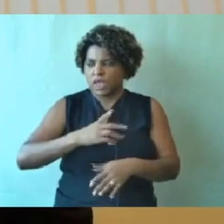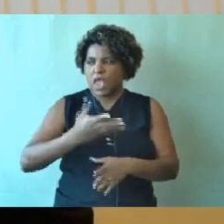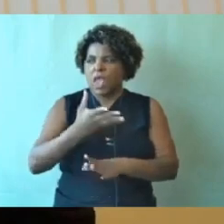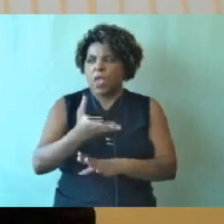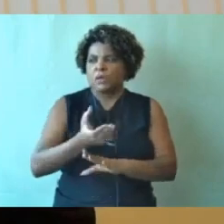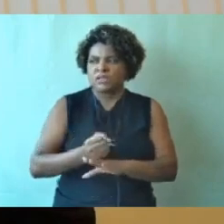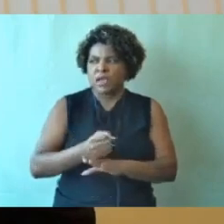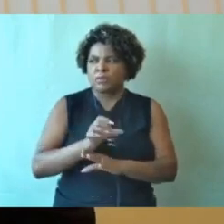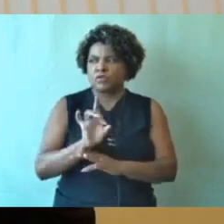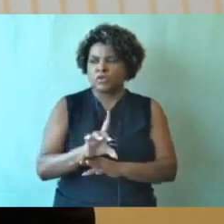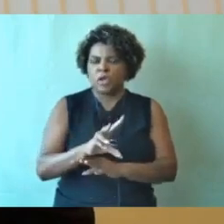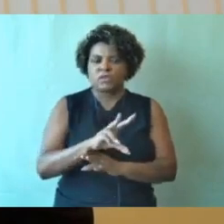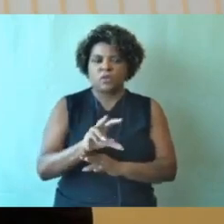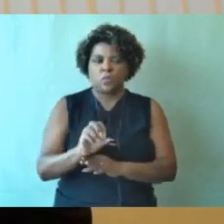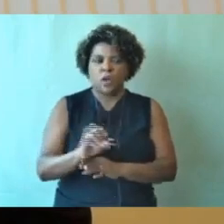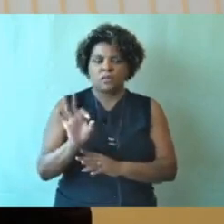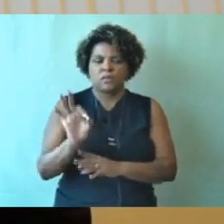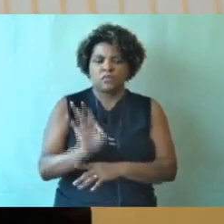dele.